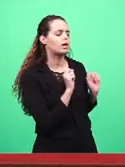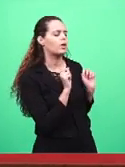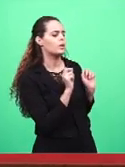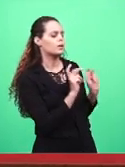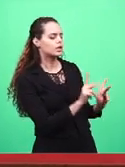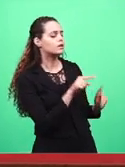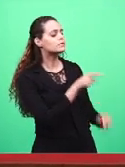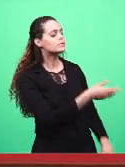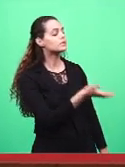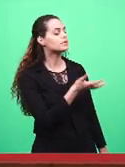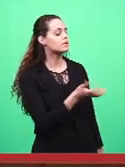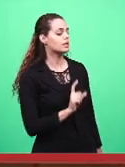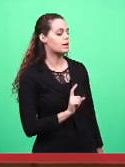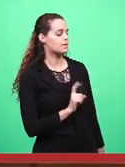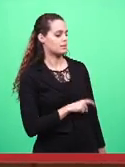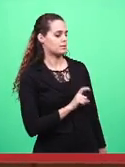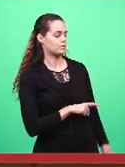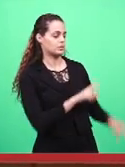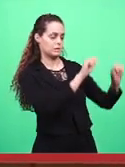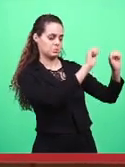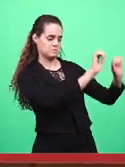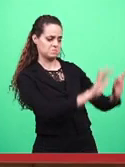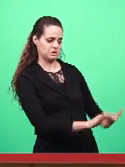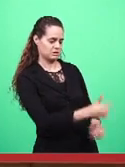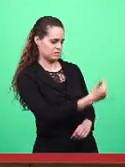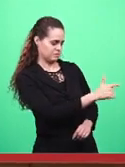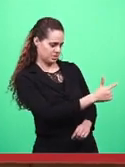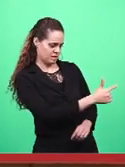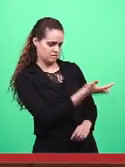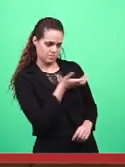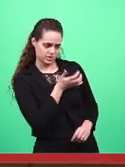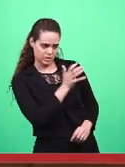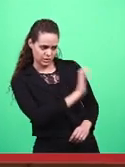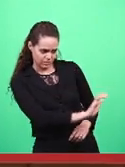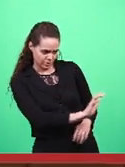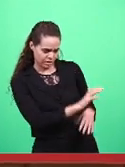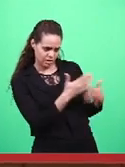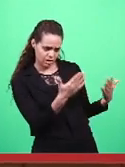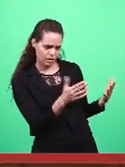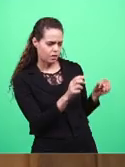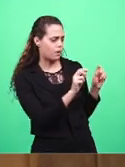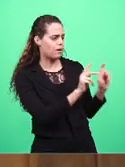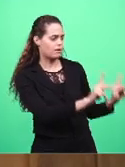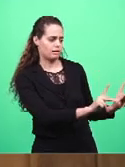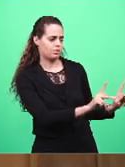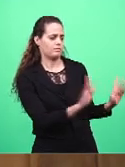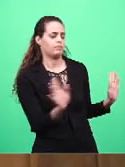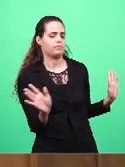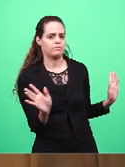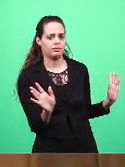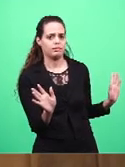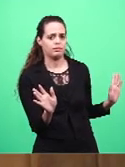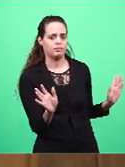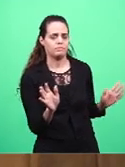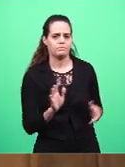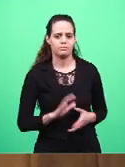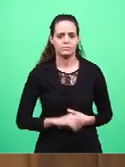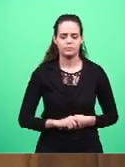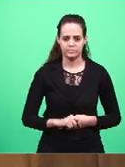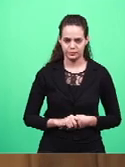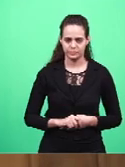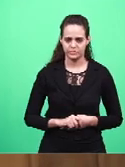coexistência pacífica. Nós não vamos dizer, estou de acordo, não estamos de acordo. Temos que dizer isso, estamos dizendo isso.